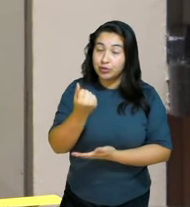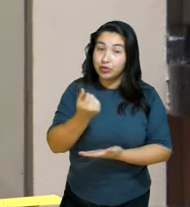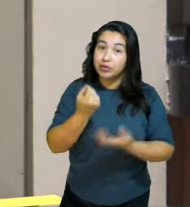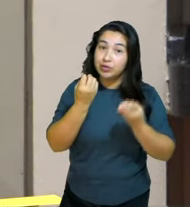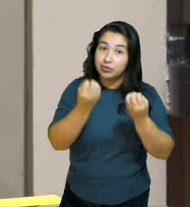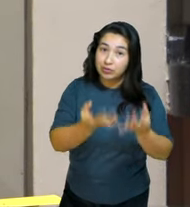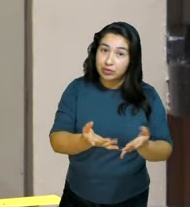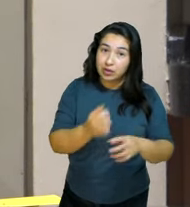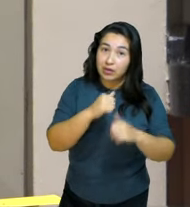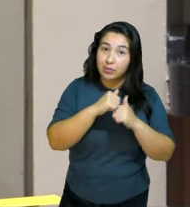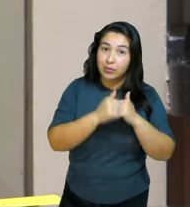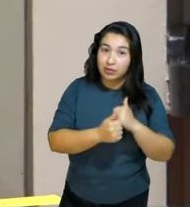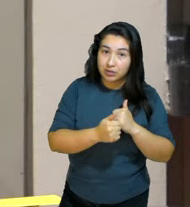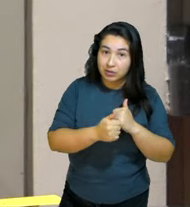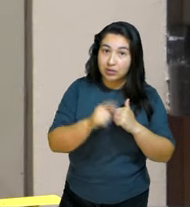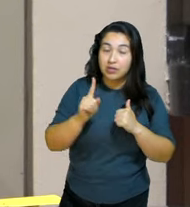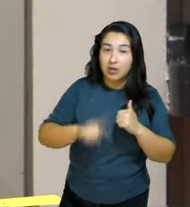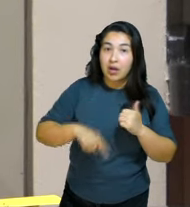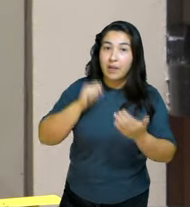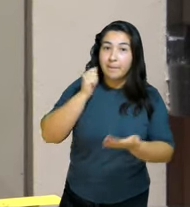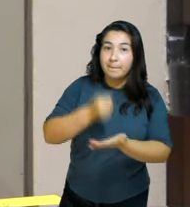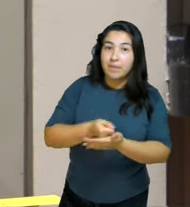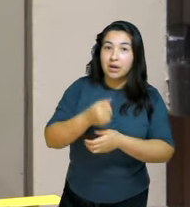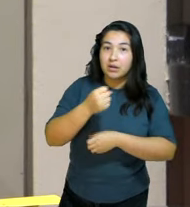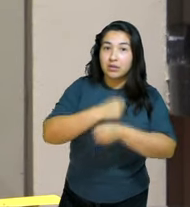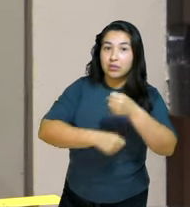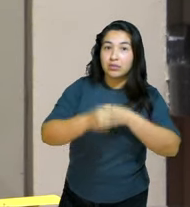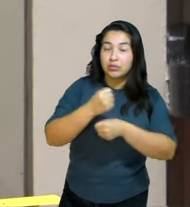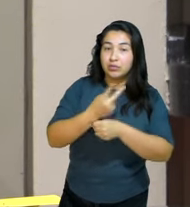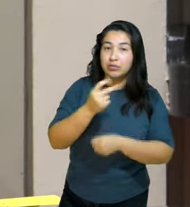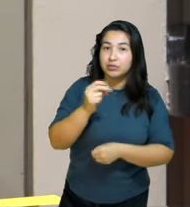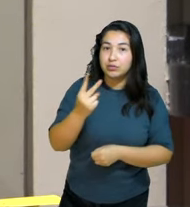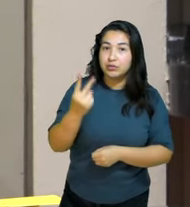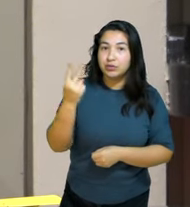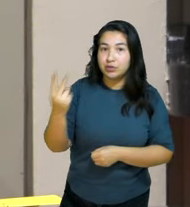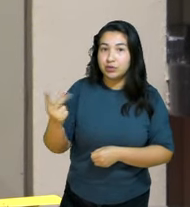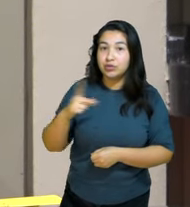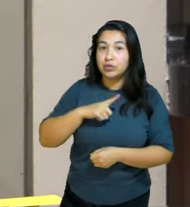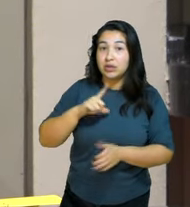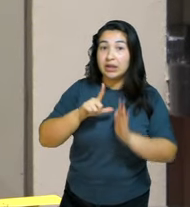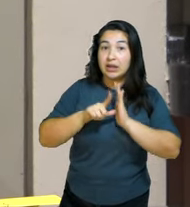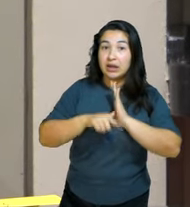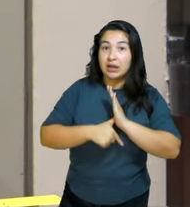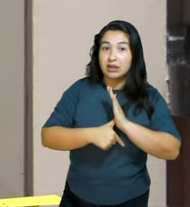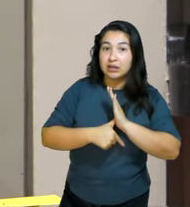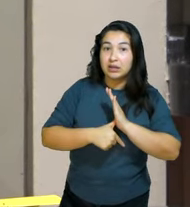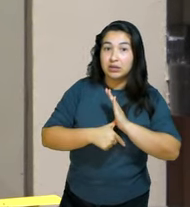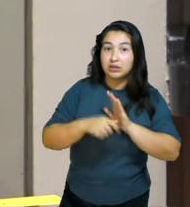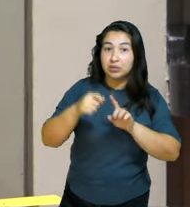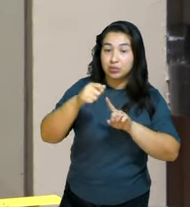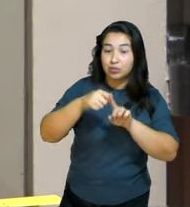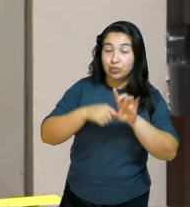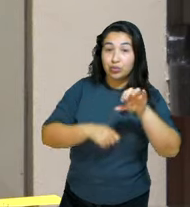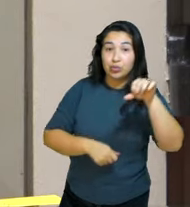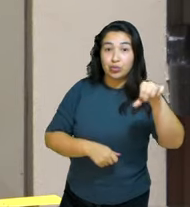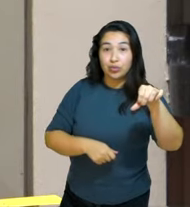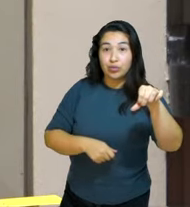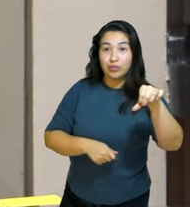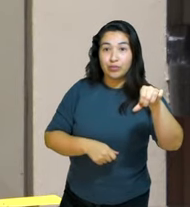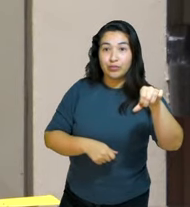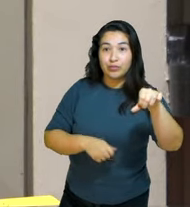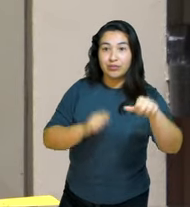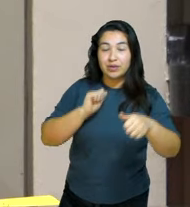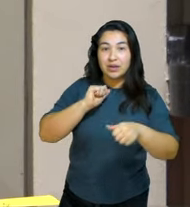O Bolsa Atleta foi pago em 2022, o Bolsa Atleta teve um atraso de 9 meses em 2023,